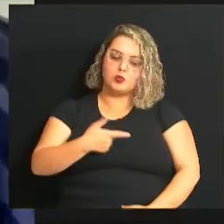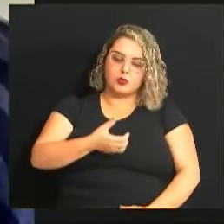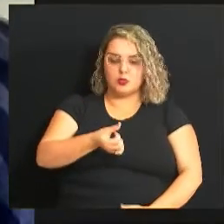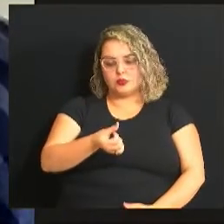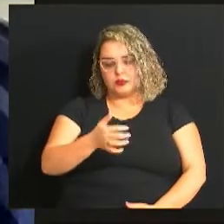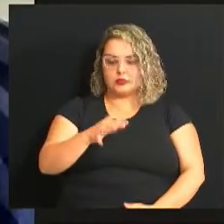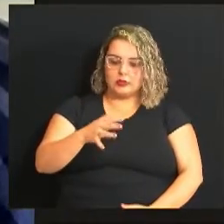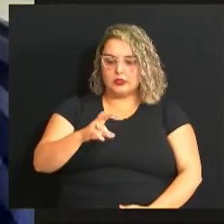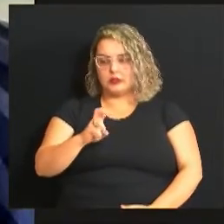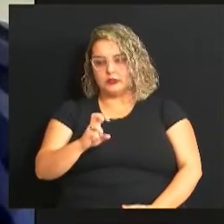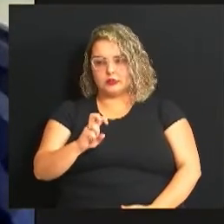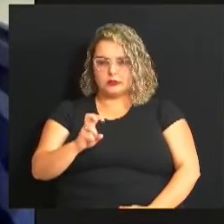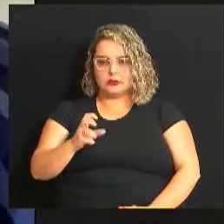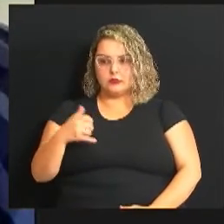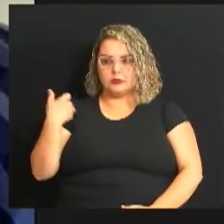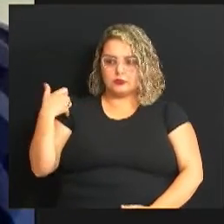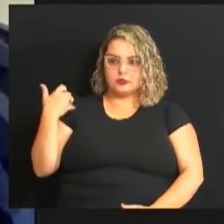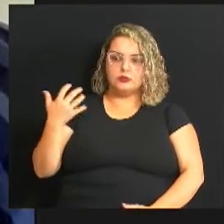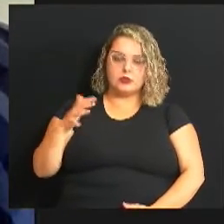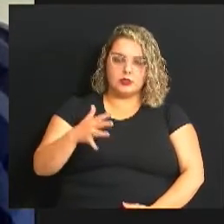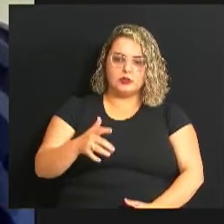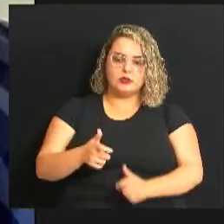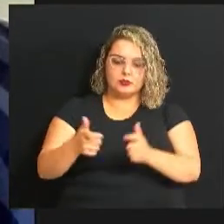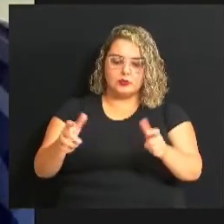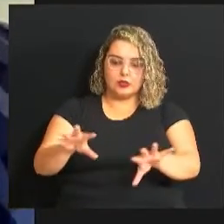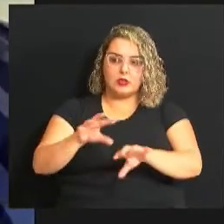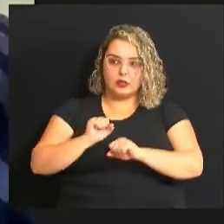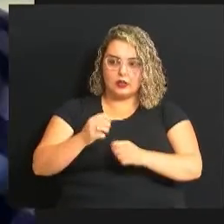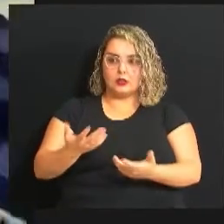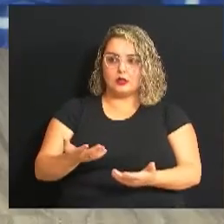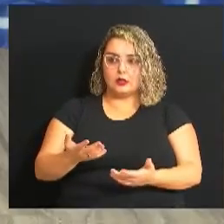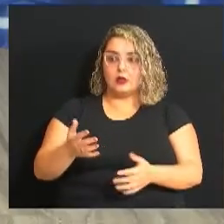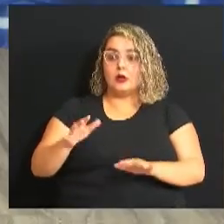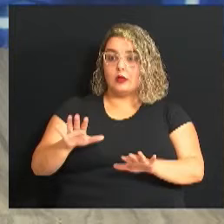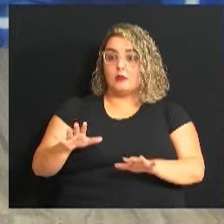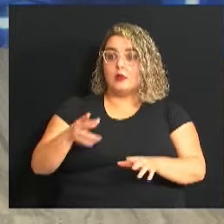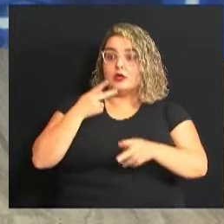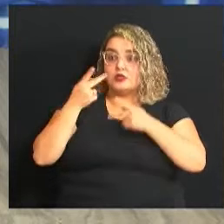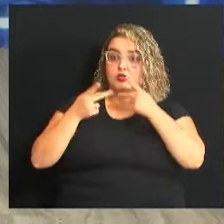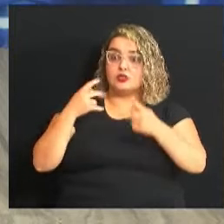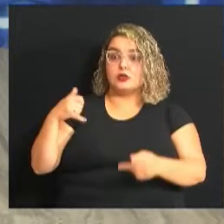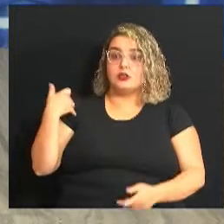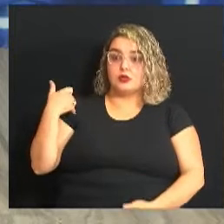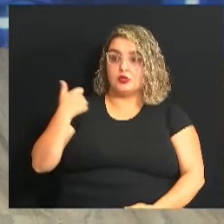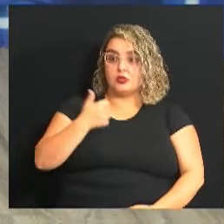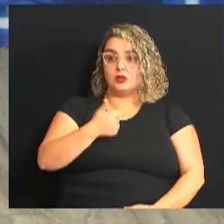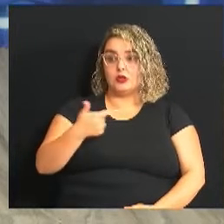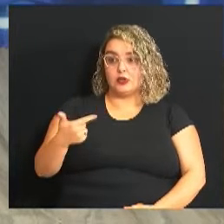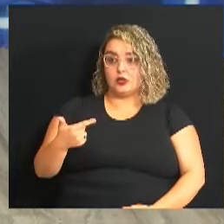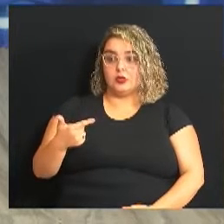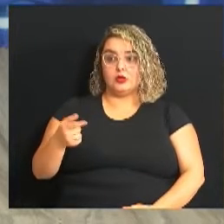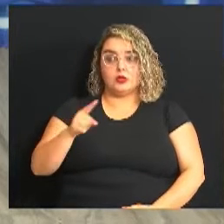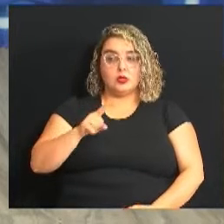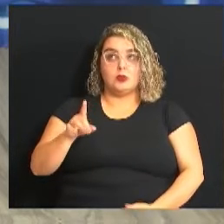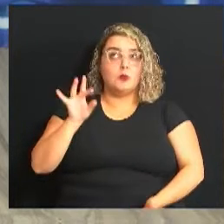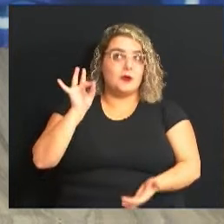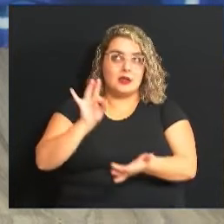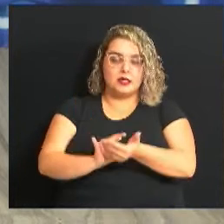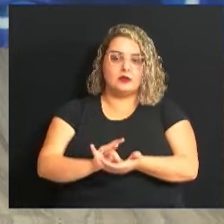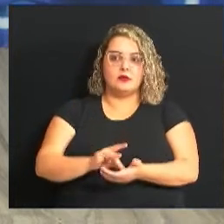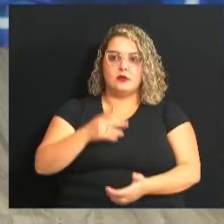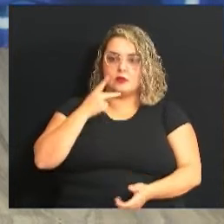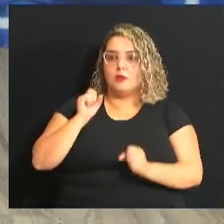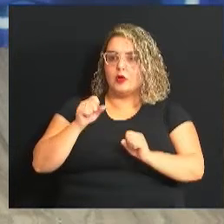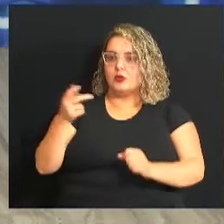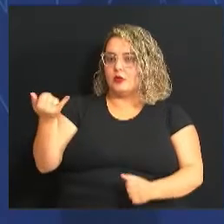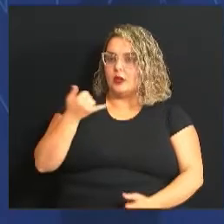prevalência desses casos. Agora, Miguel... Mas dizer que aos 12 anos há uma ruptura, isso não é exatamente verdadeiro, pode falar. Ô